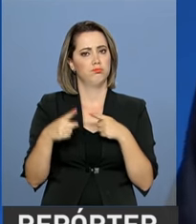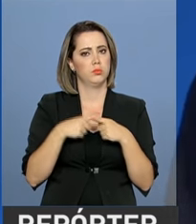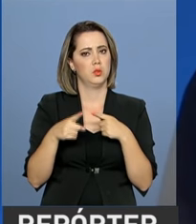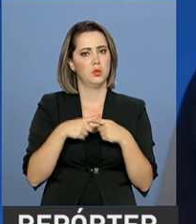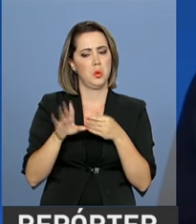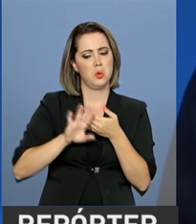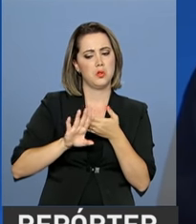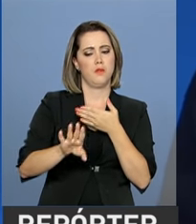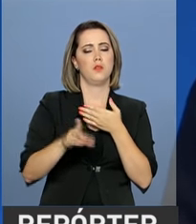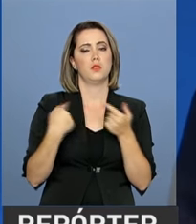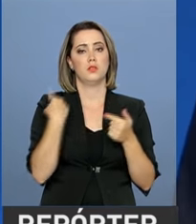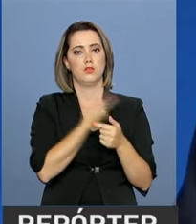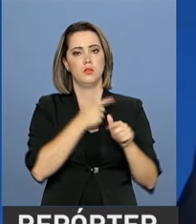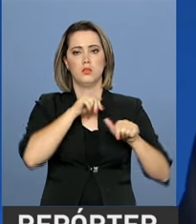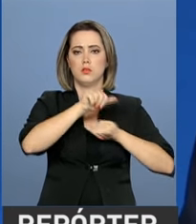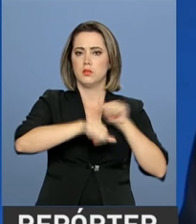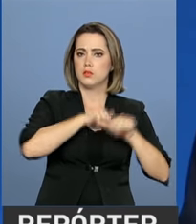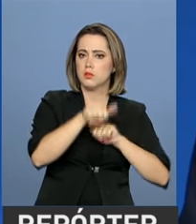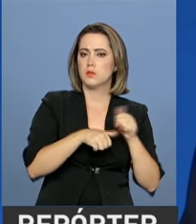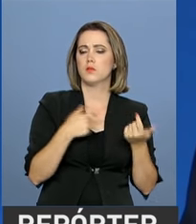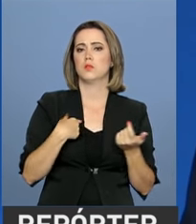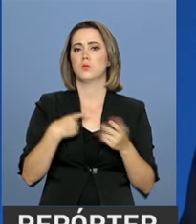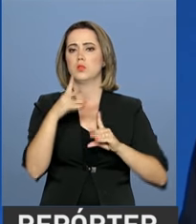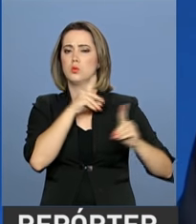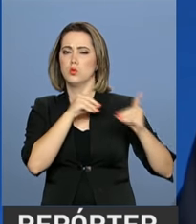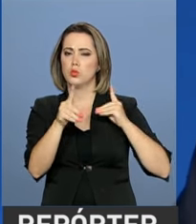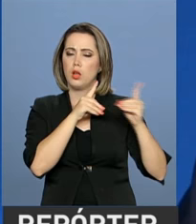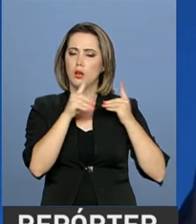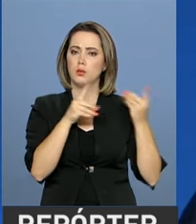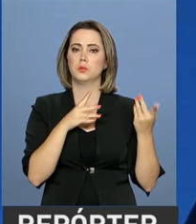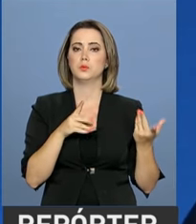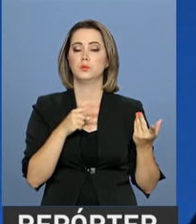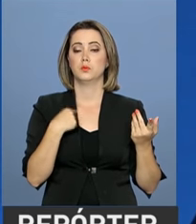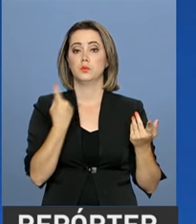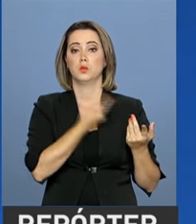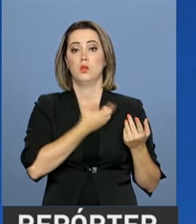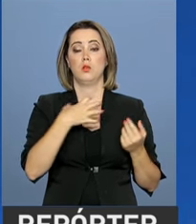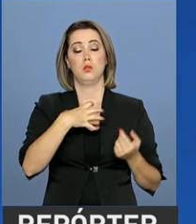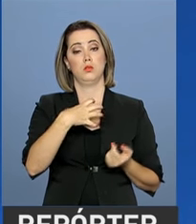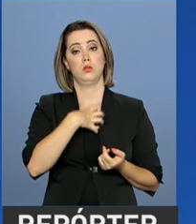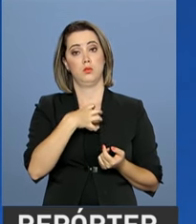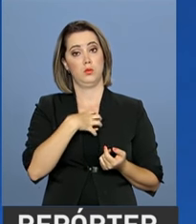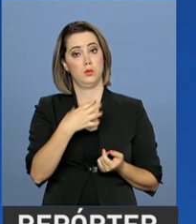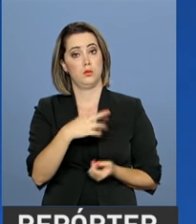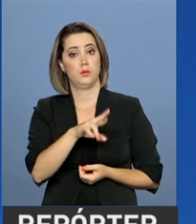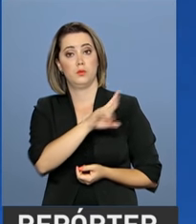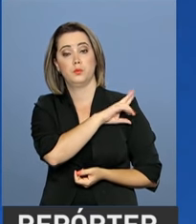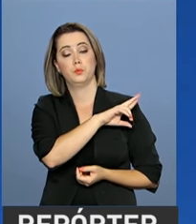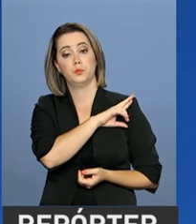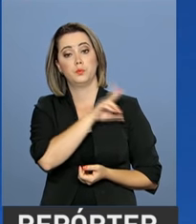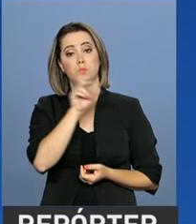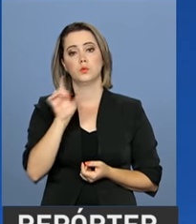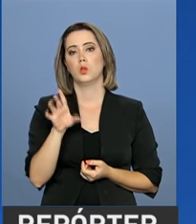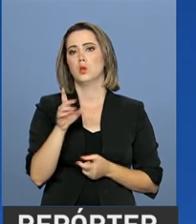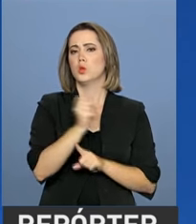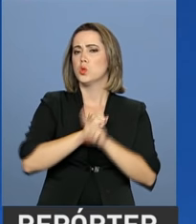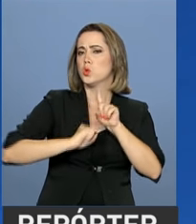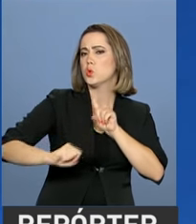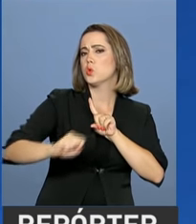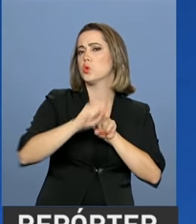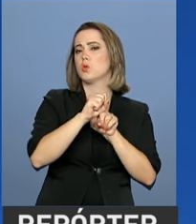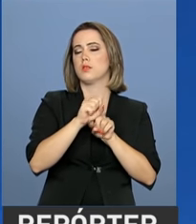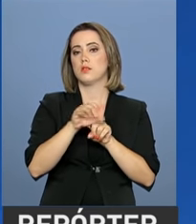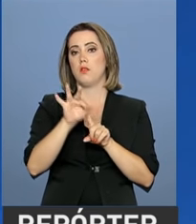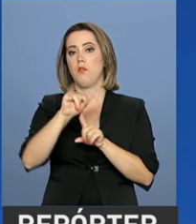nos afastará de nossa disposição ao diálogo. De nosso sentido de responsabilidade social